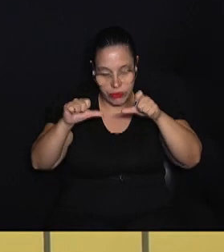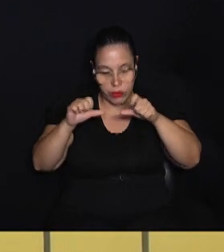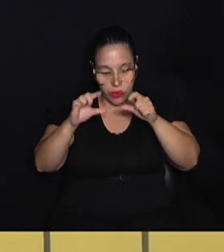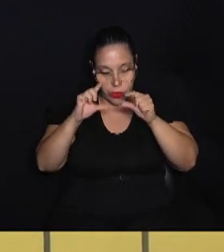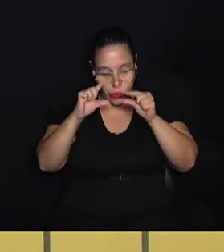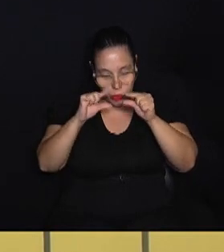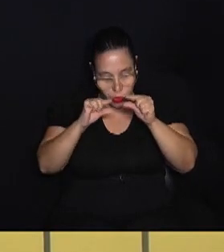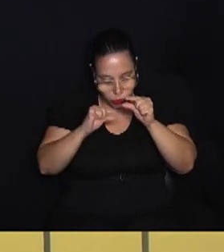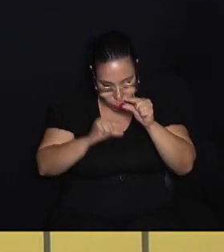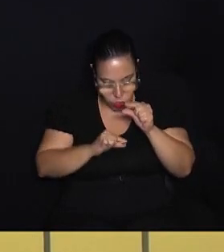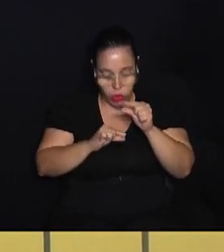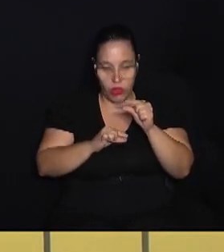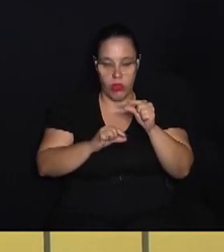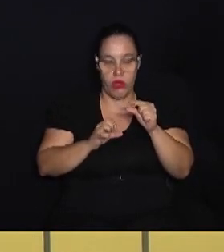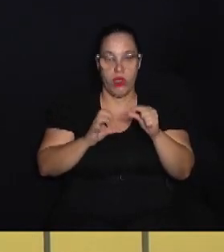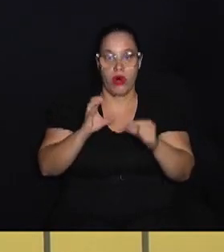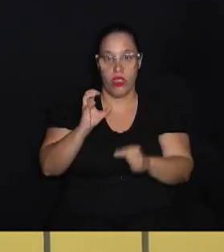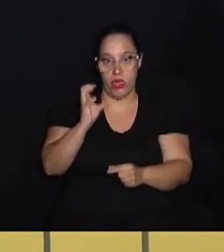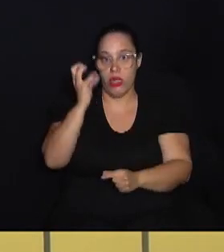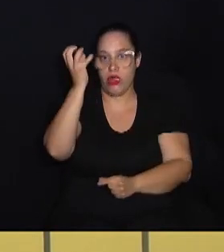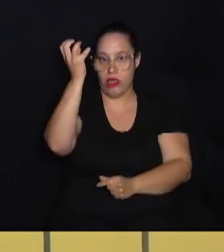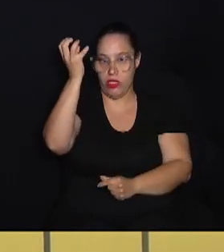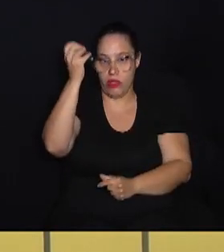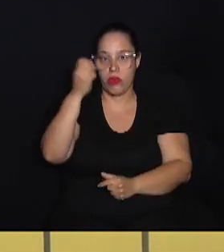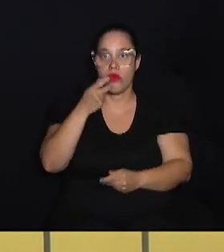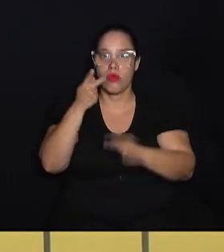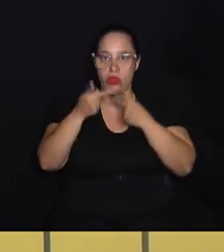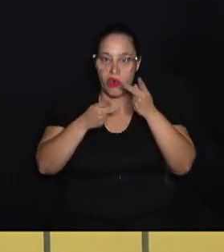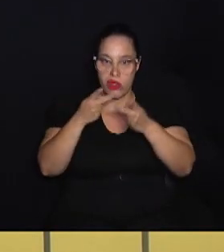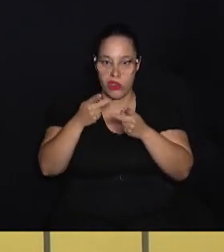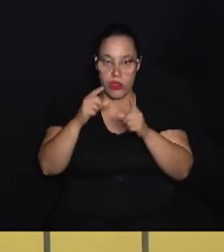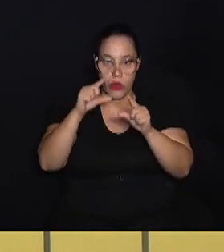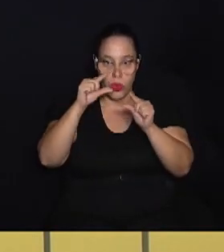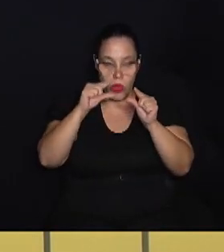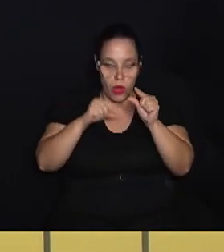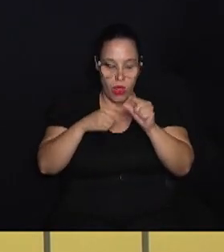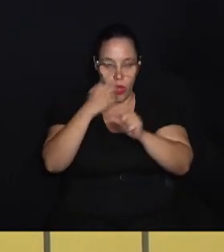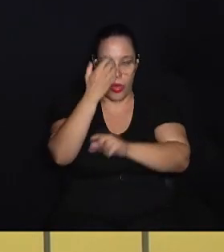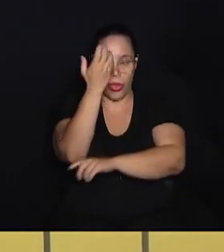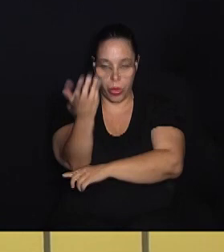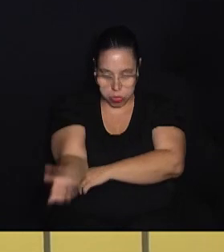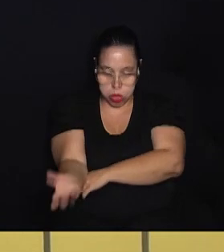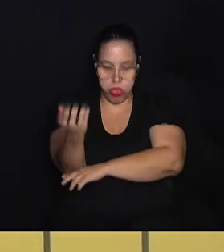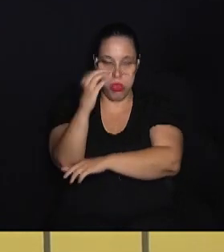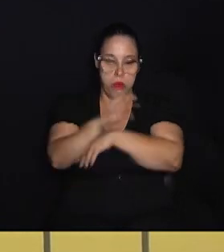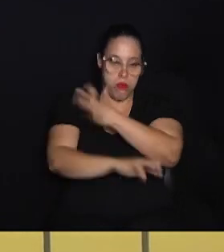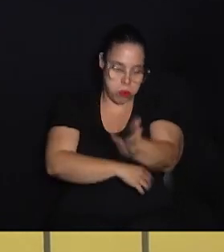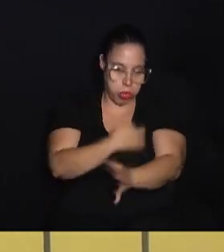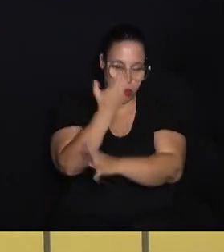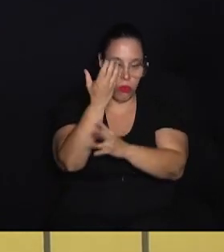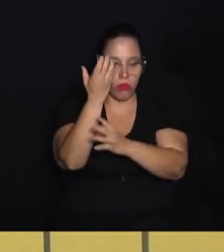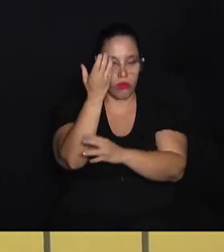efeito, né? Que é aquilo que a gente já falou aqui, então, diminuir desmatamento,